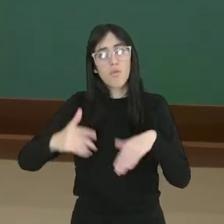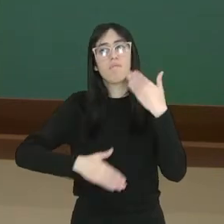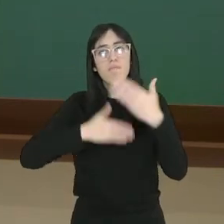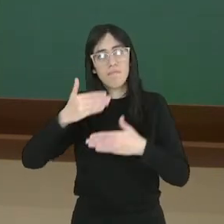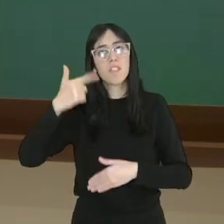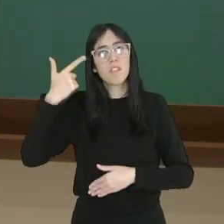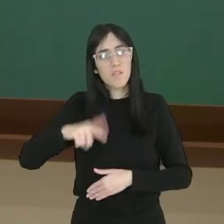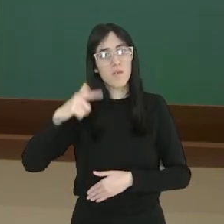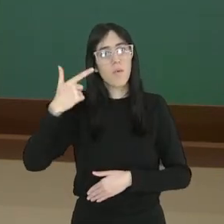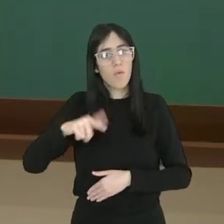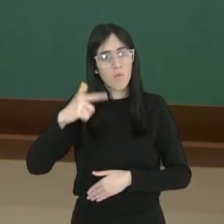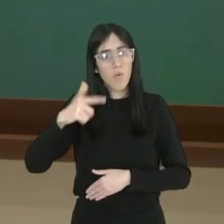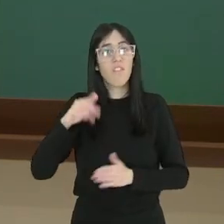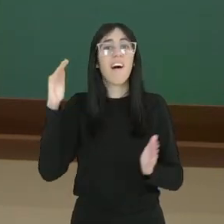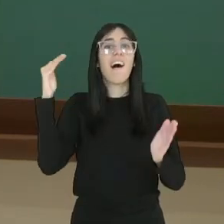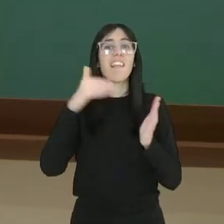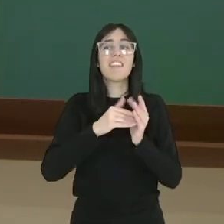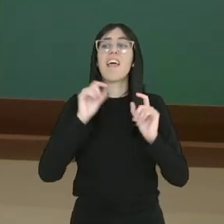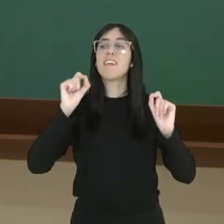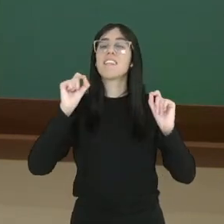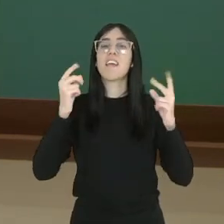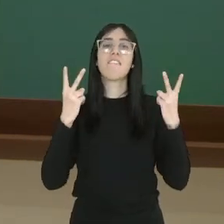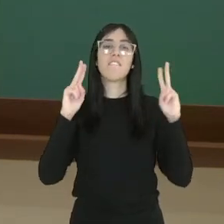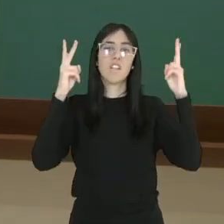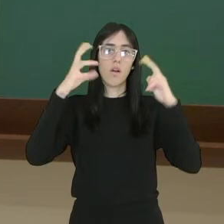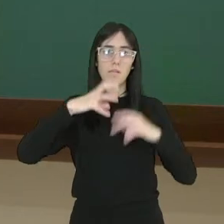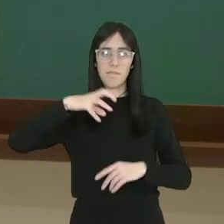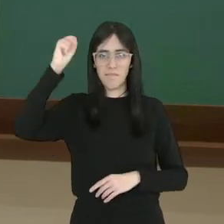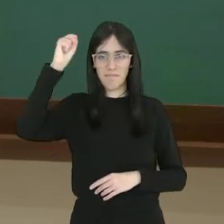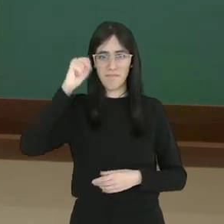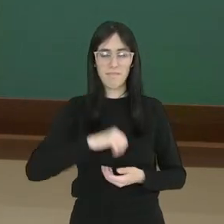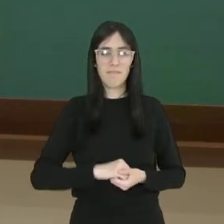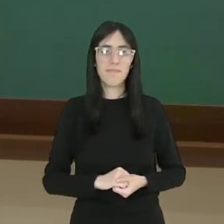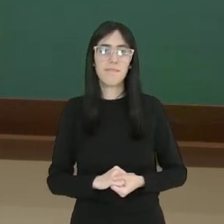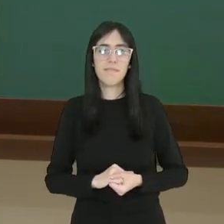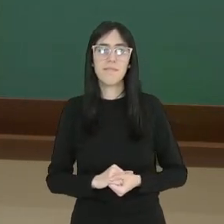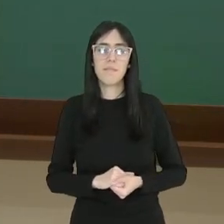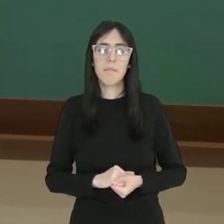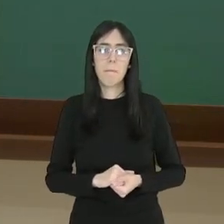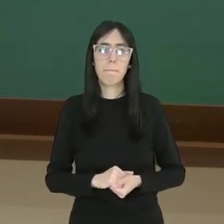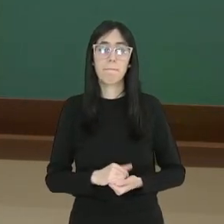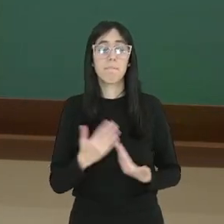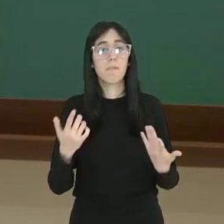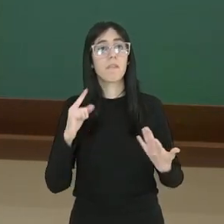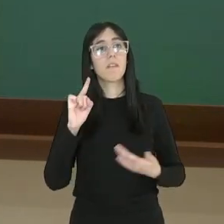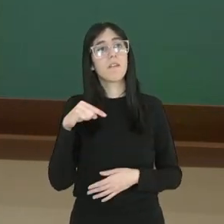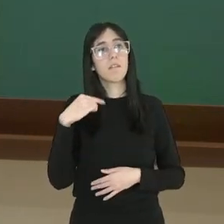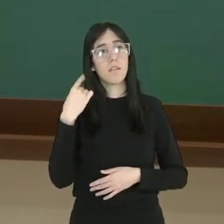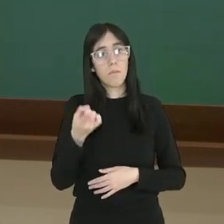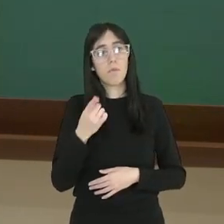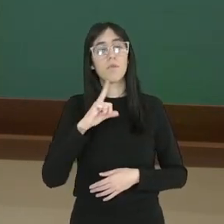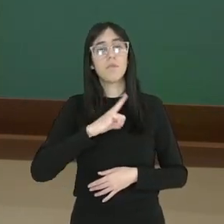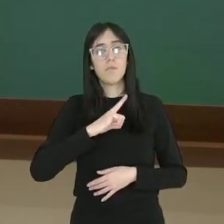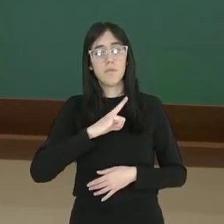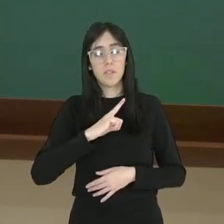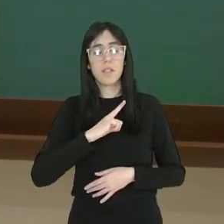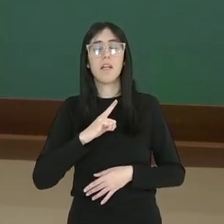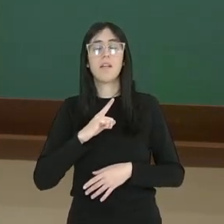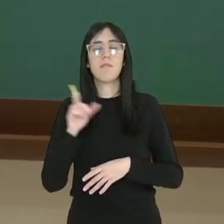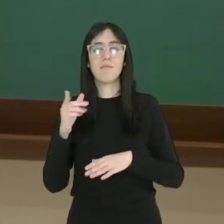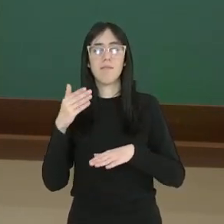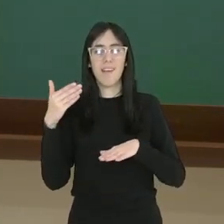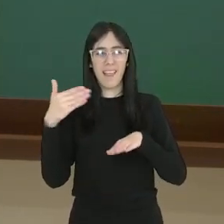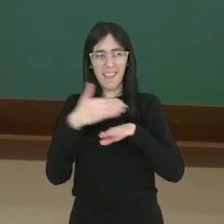subsequentes até que uma equipe consiga marcar a pontuação e vencer, tá? Esse inning, essa entrada, ele é dividido em